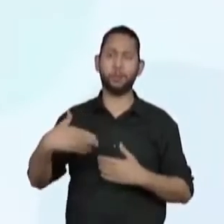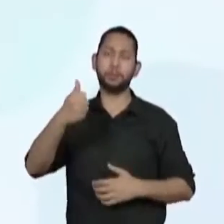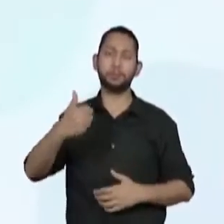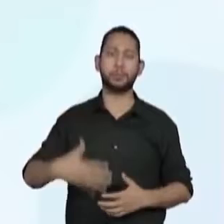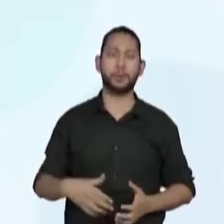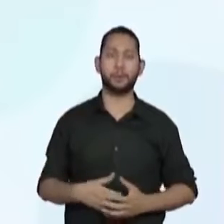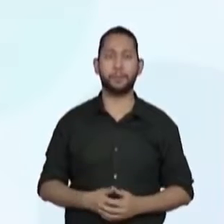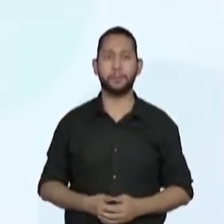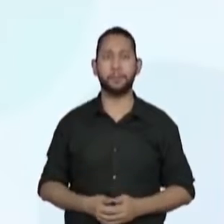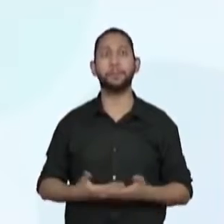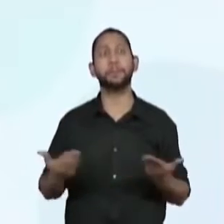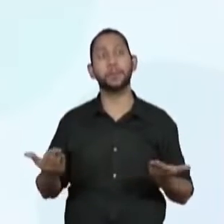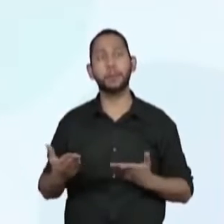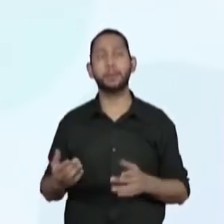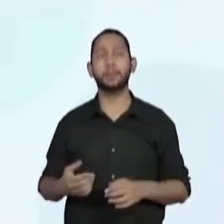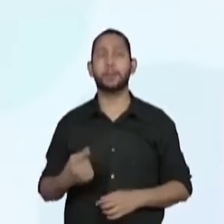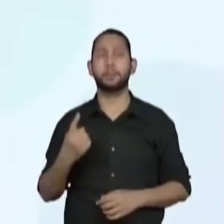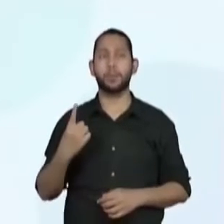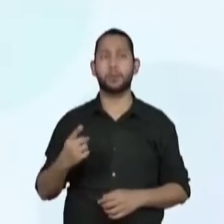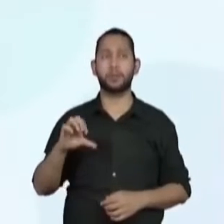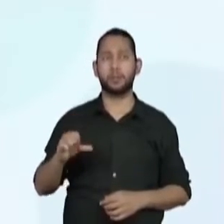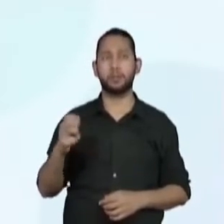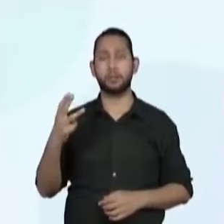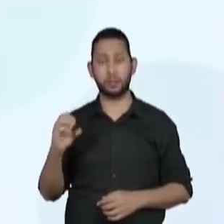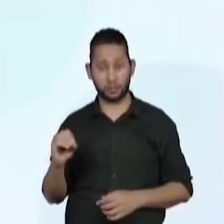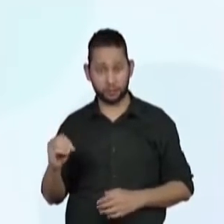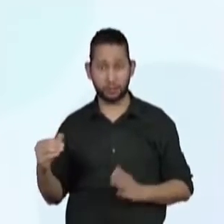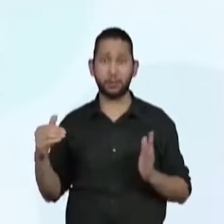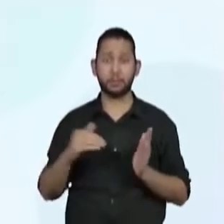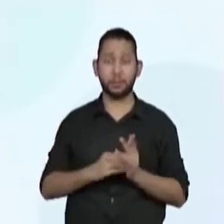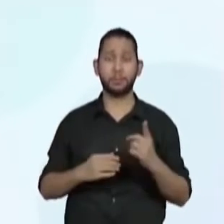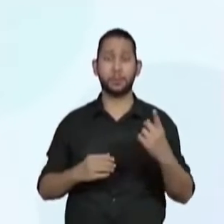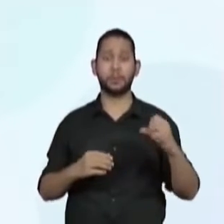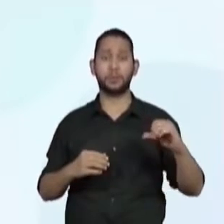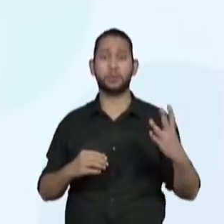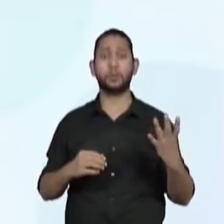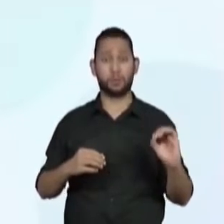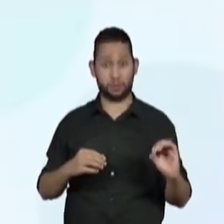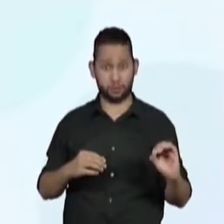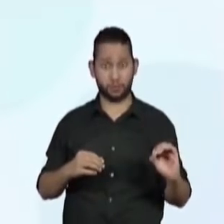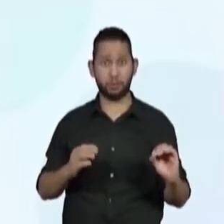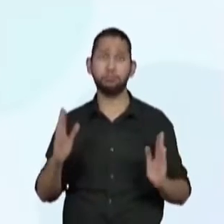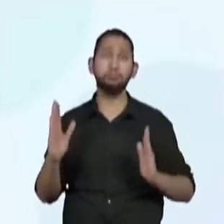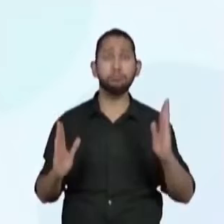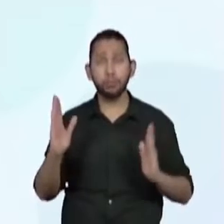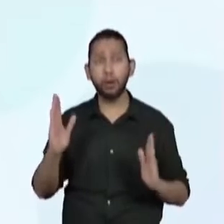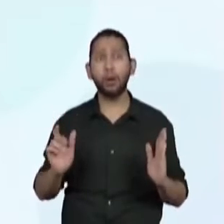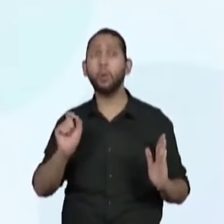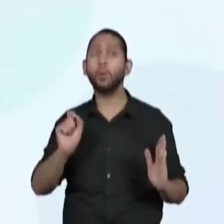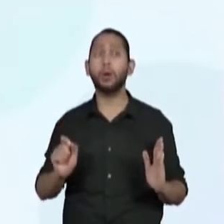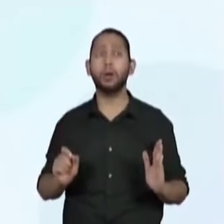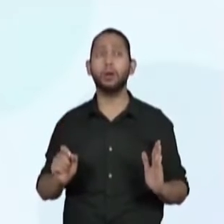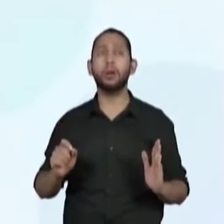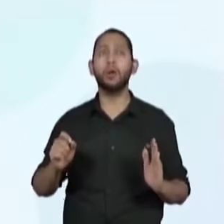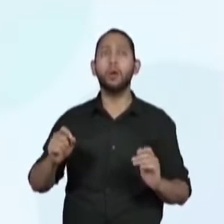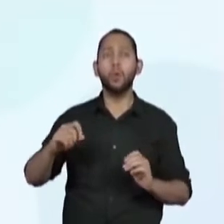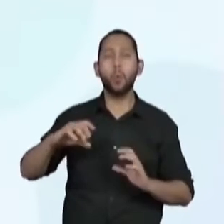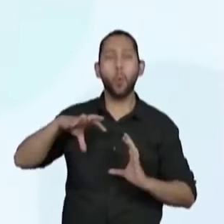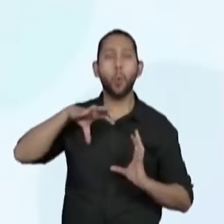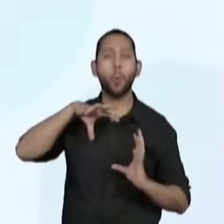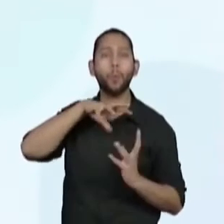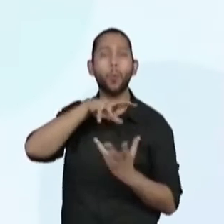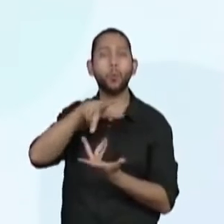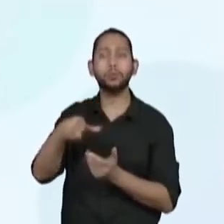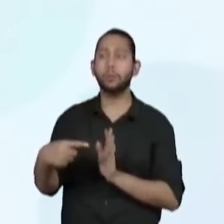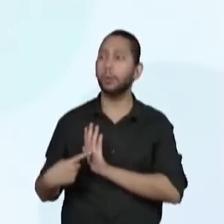ali de 1930 a 1940, nós temos a ideia que o mundo lançou de